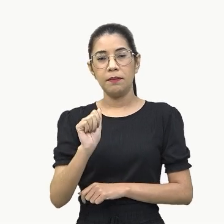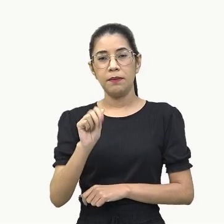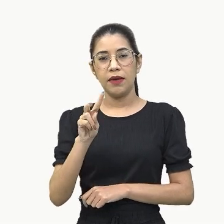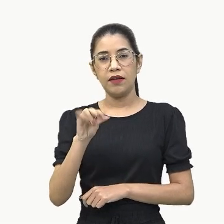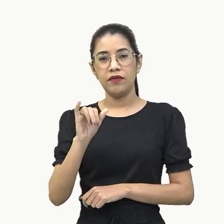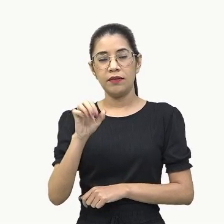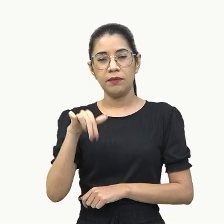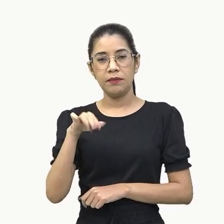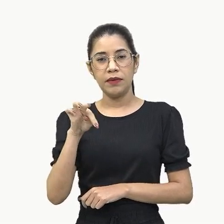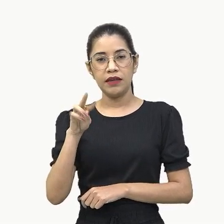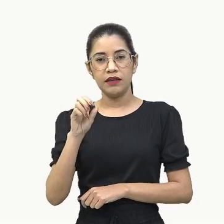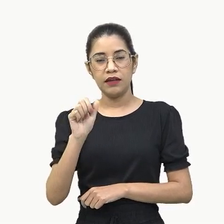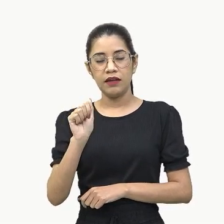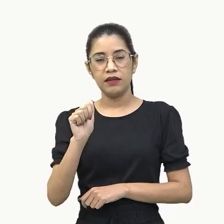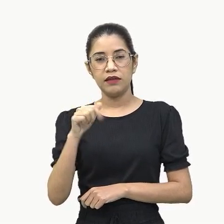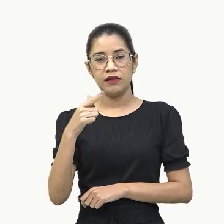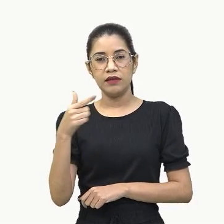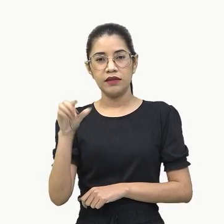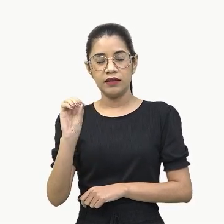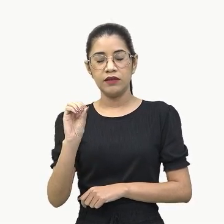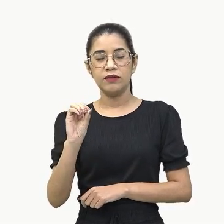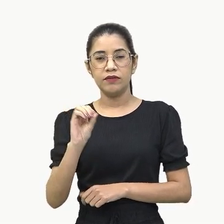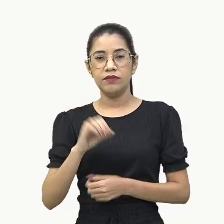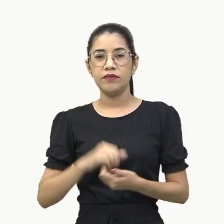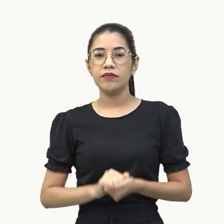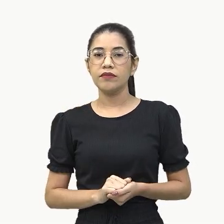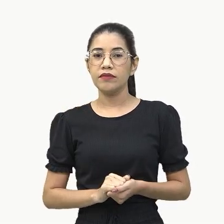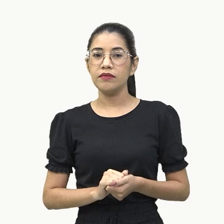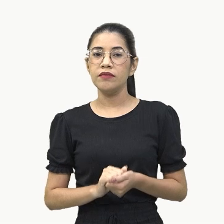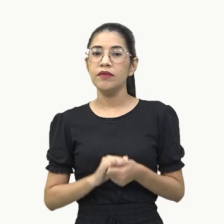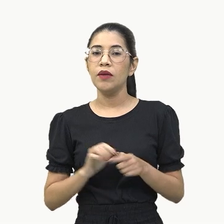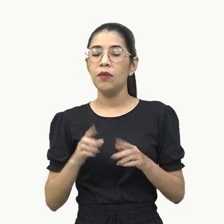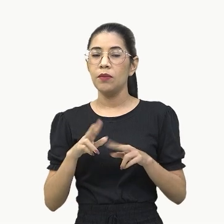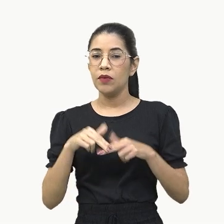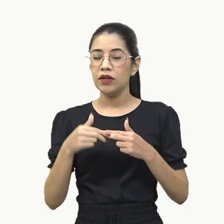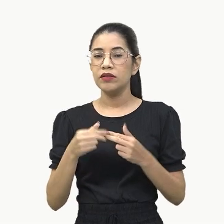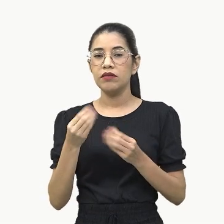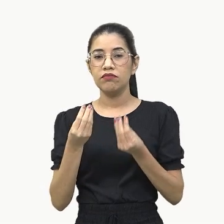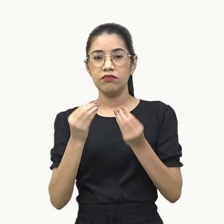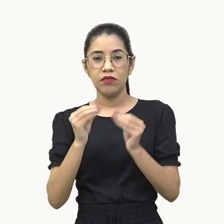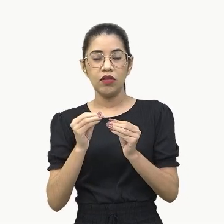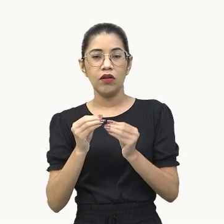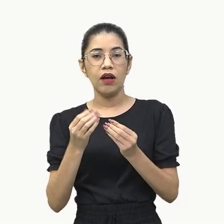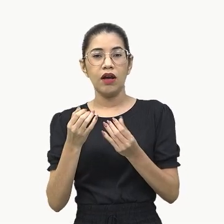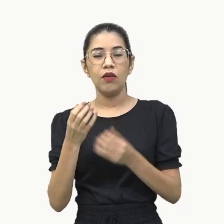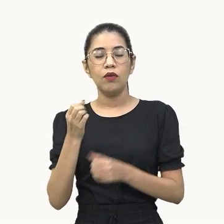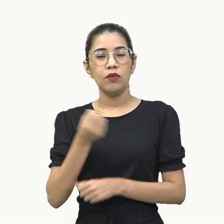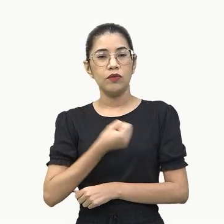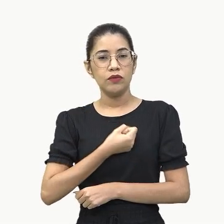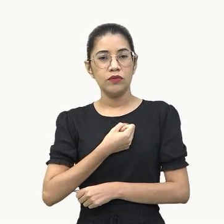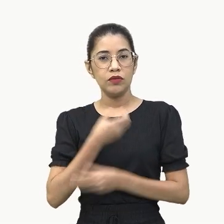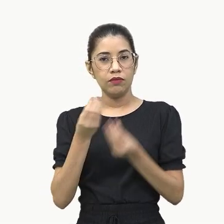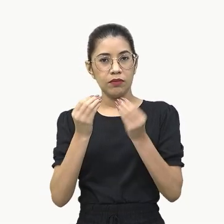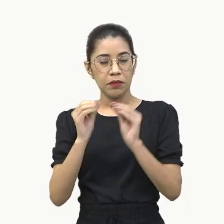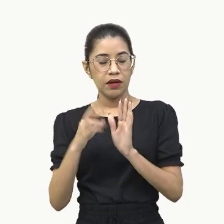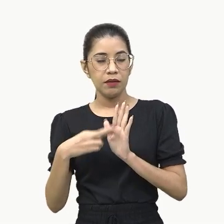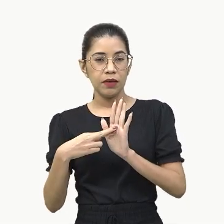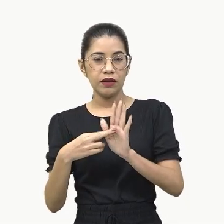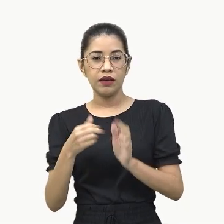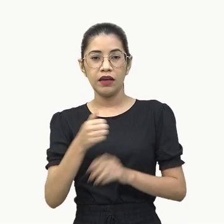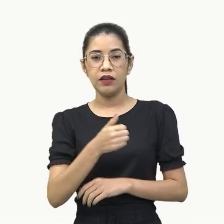adequada tá bom Por isso que a gente colocou aqui esse número para vocês com representando né apenas